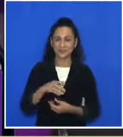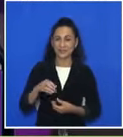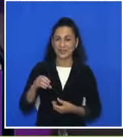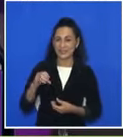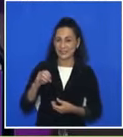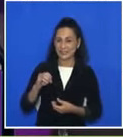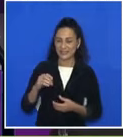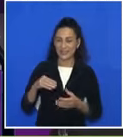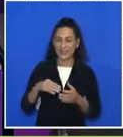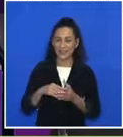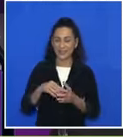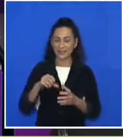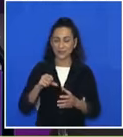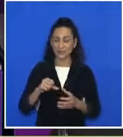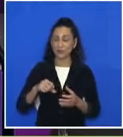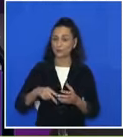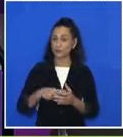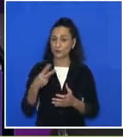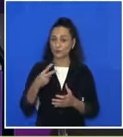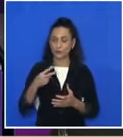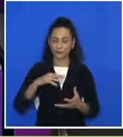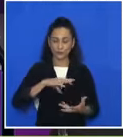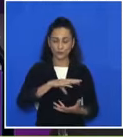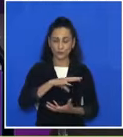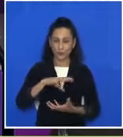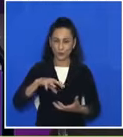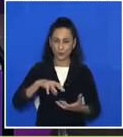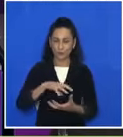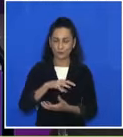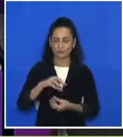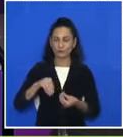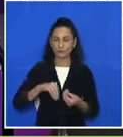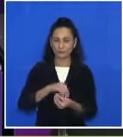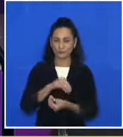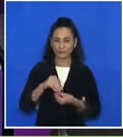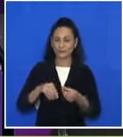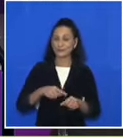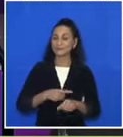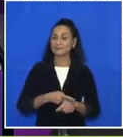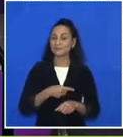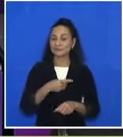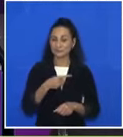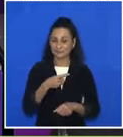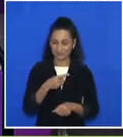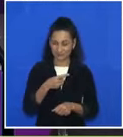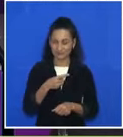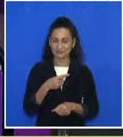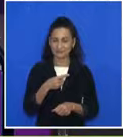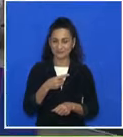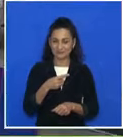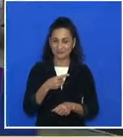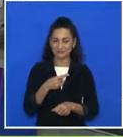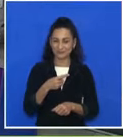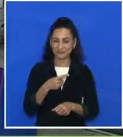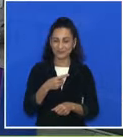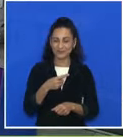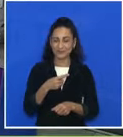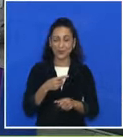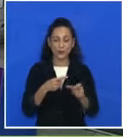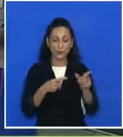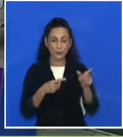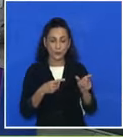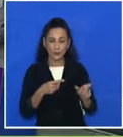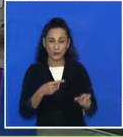9 dentro do nosso segundo globo, girando, sendo embaralhadas, e dentro de instantes saberemos, já temos a bola para a nossa